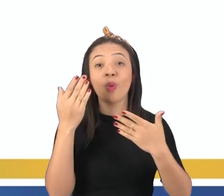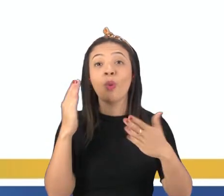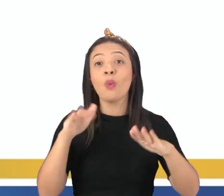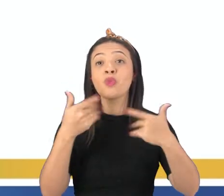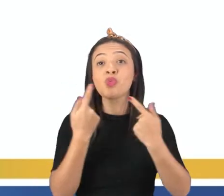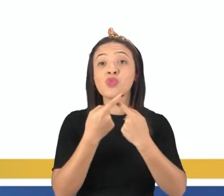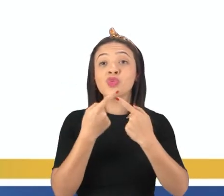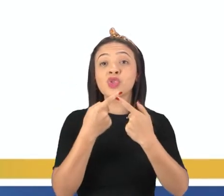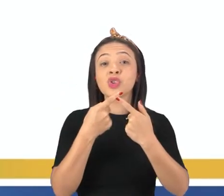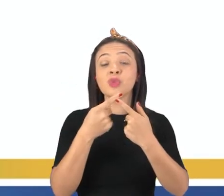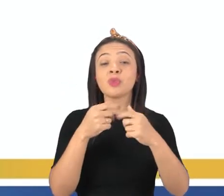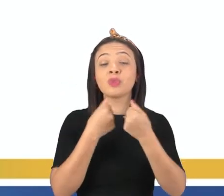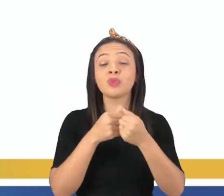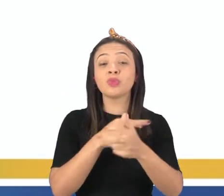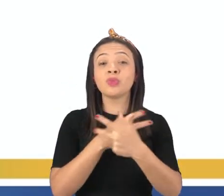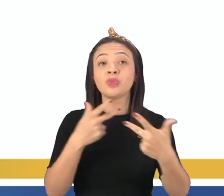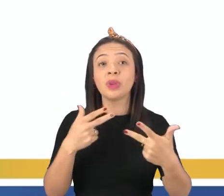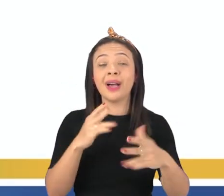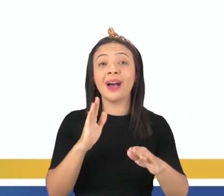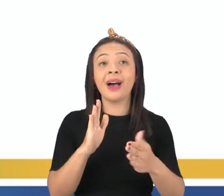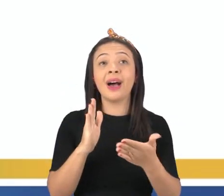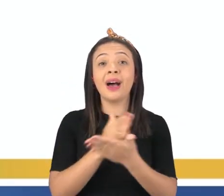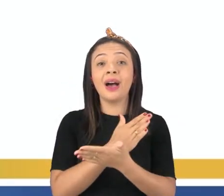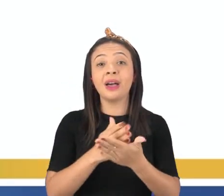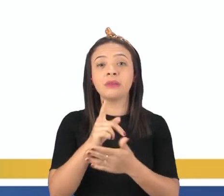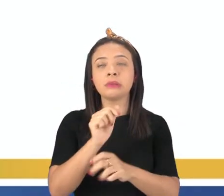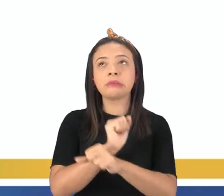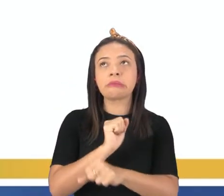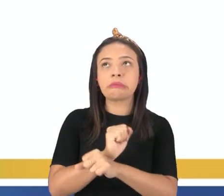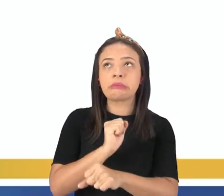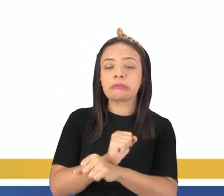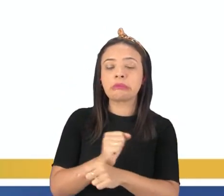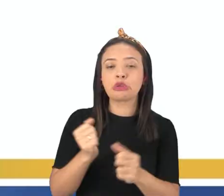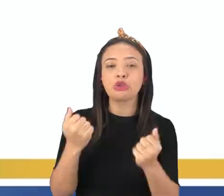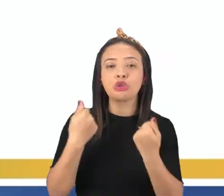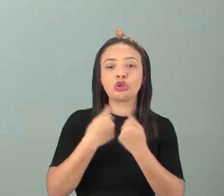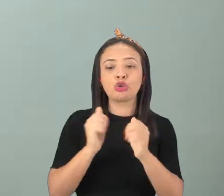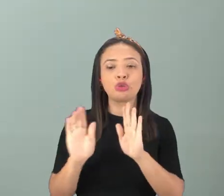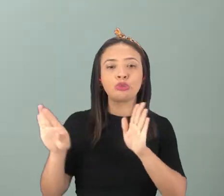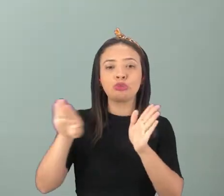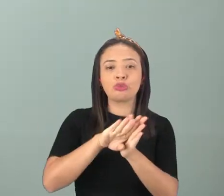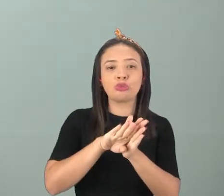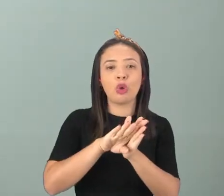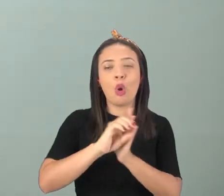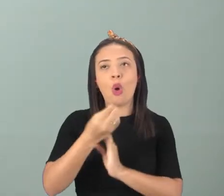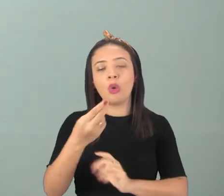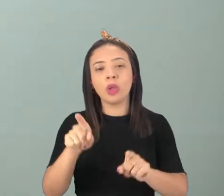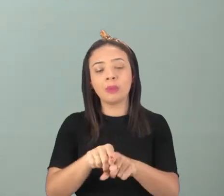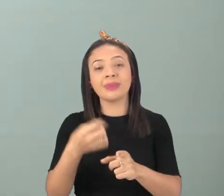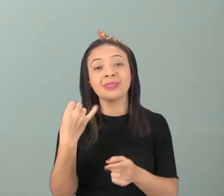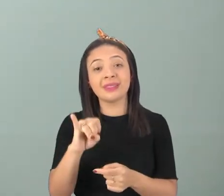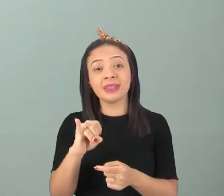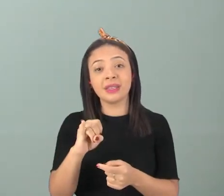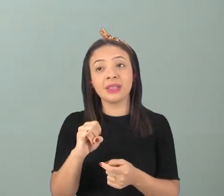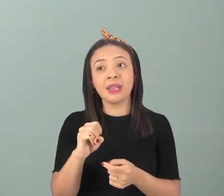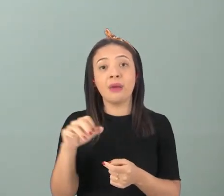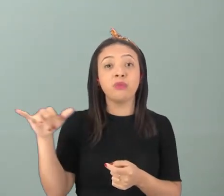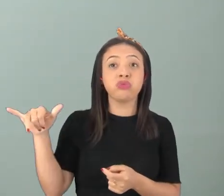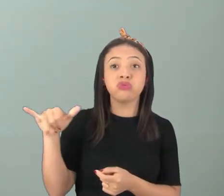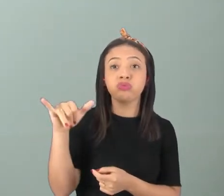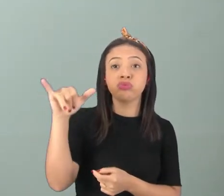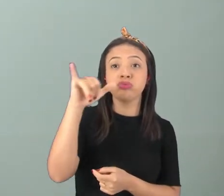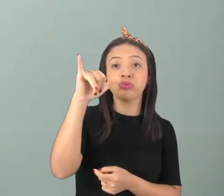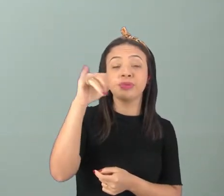público. Quanto tempo você às vezes não espera até chegar ao seu ônibus, não é verdade? Ou quando você vai fazer uma viagem